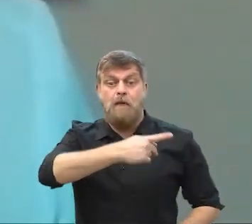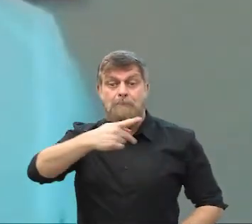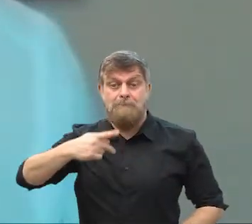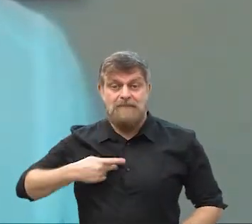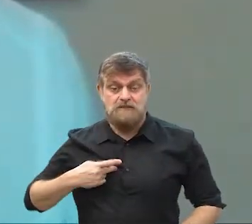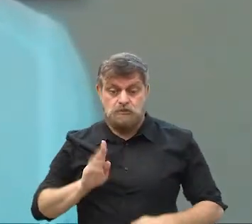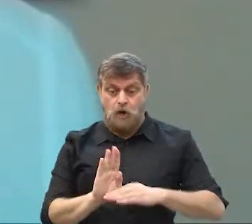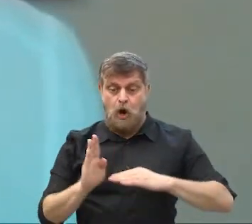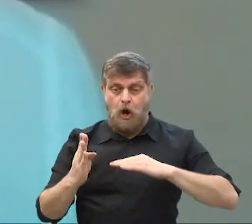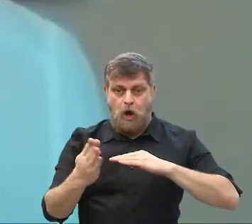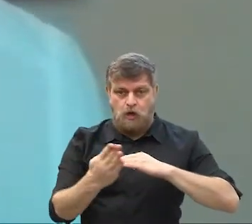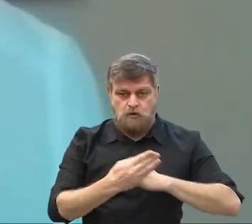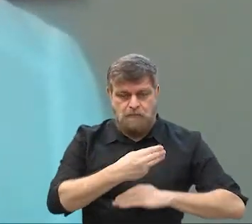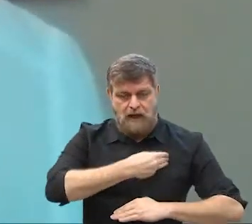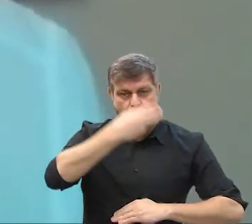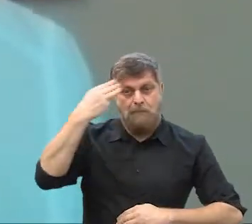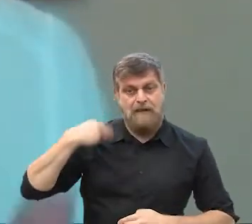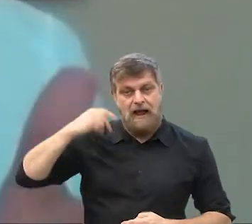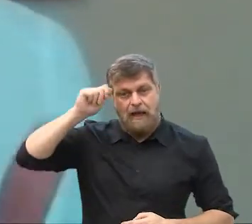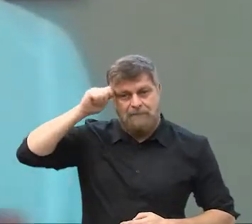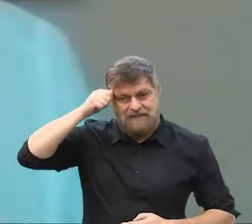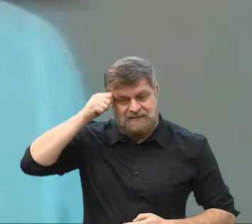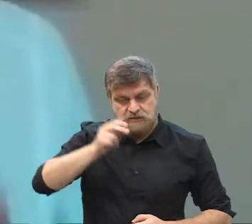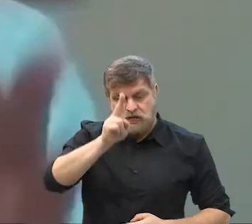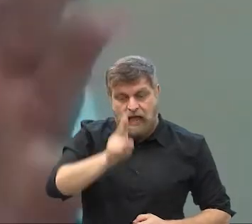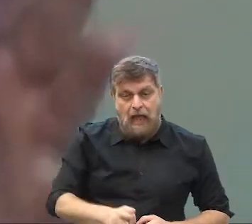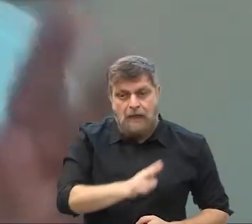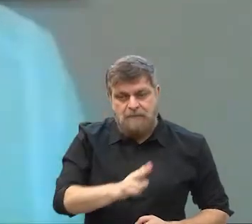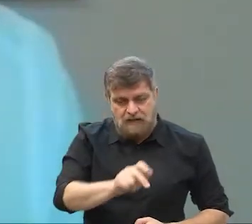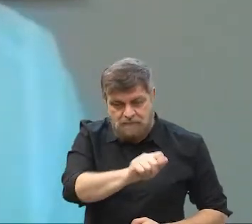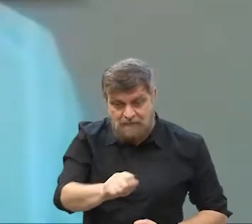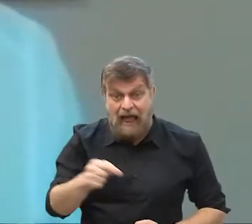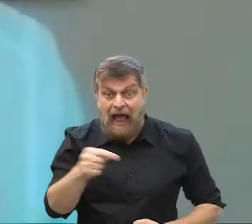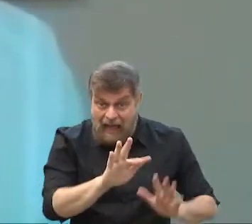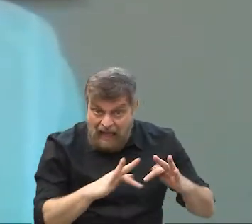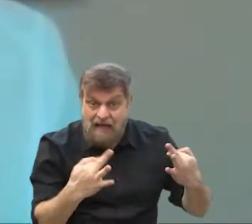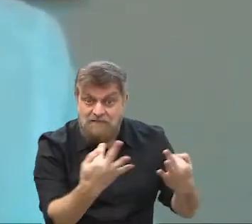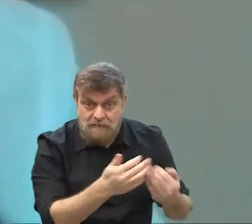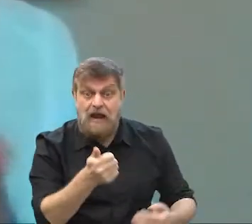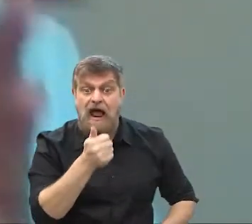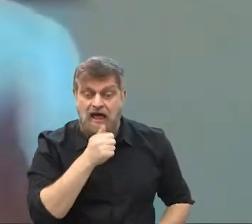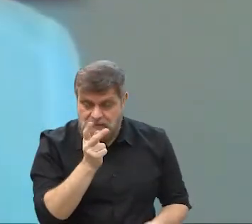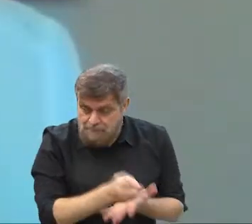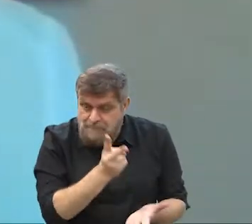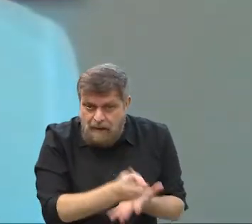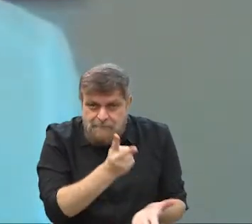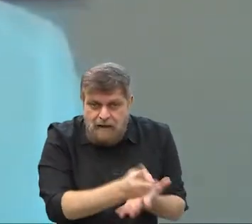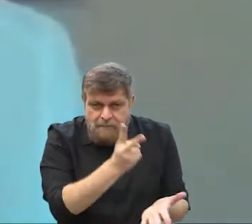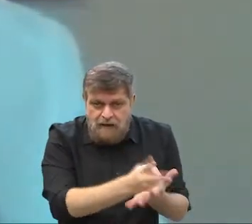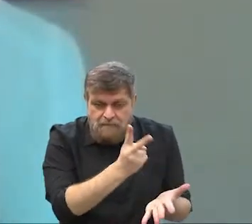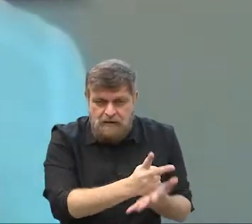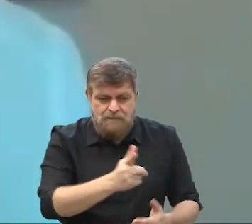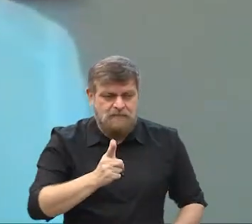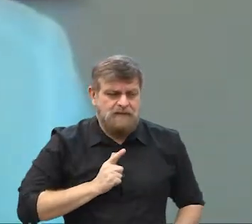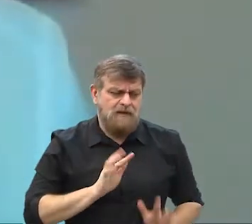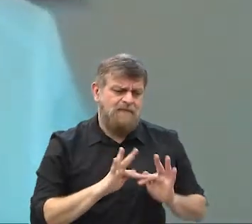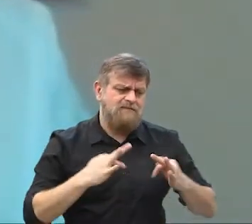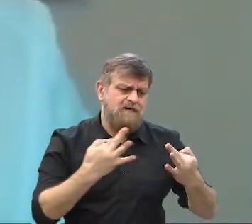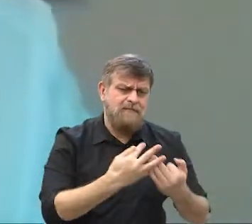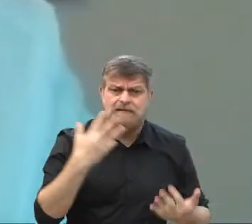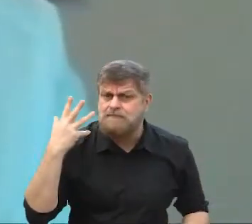Vila Aparecidinha, Anchieta. Inclusive, a família dele ainda mora lá, ele tem uma família muito